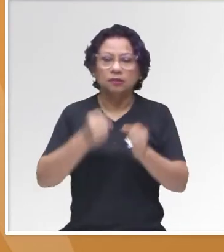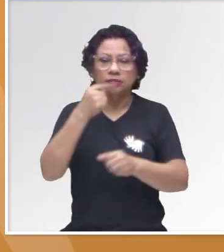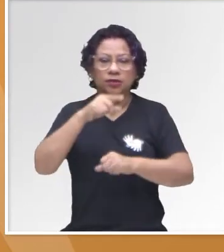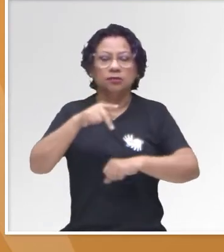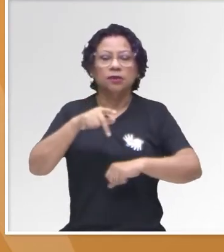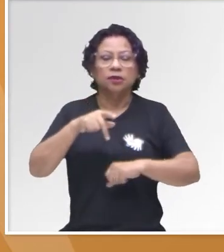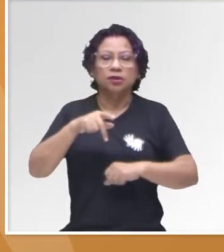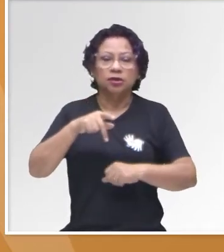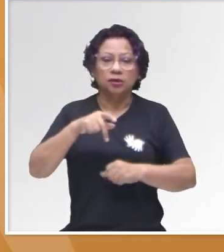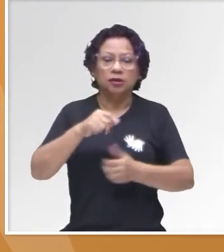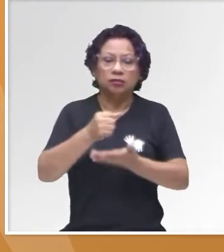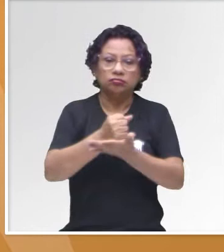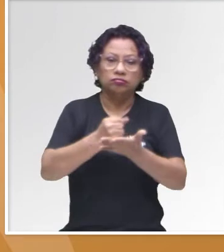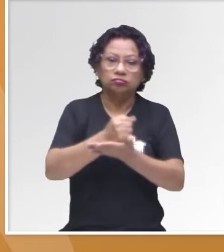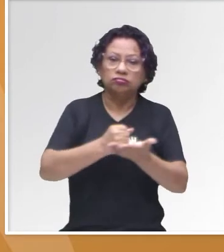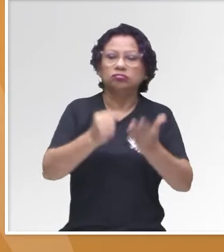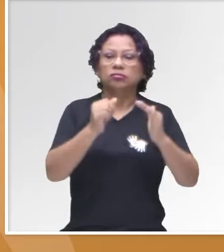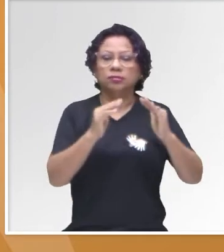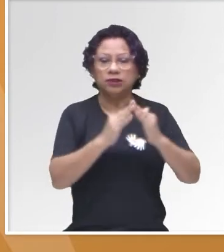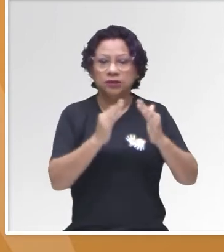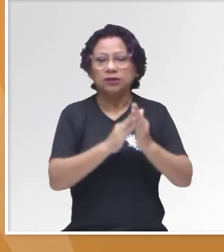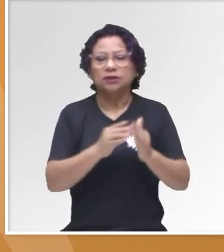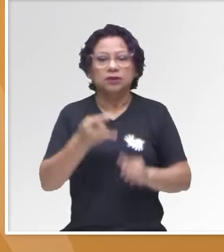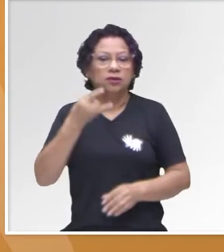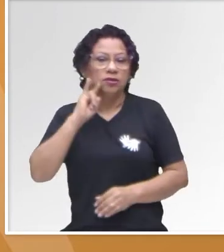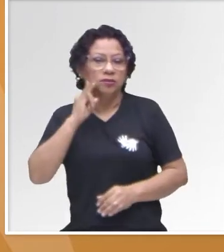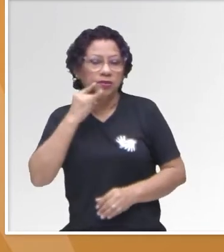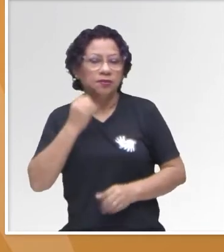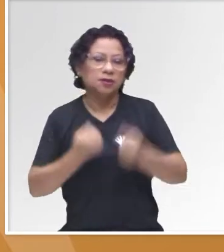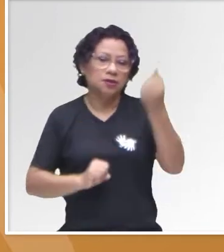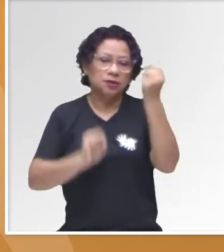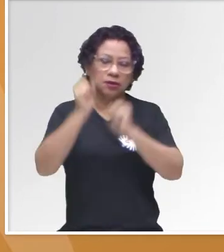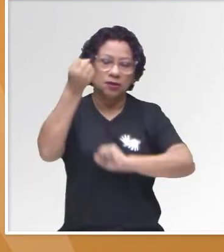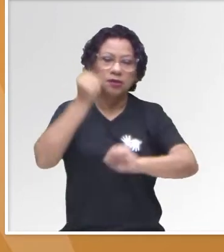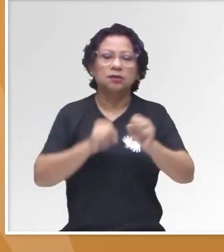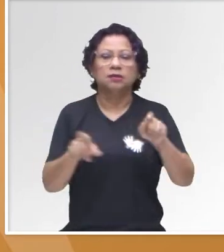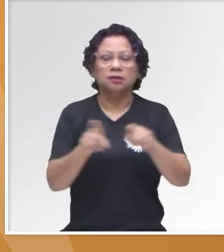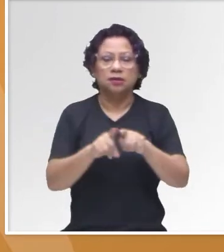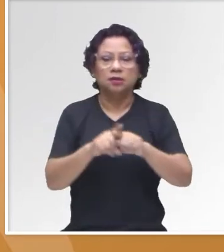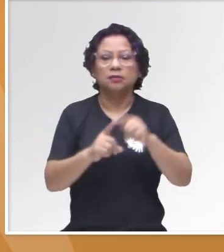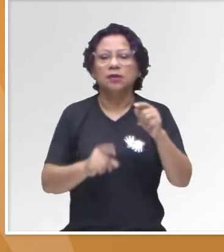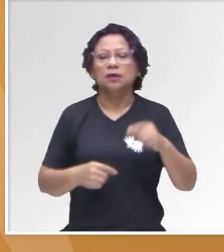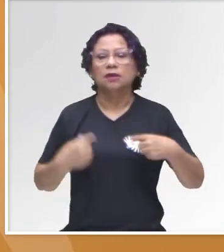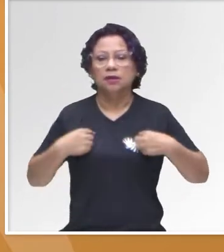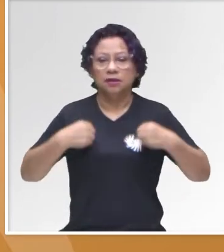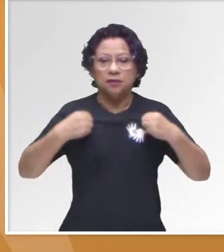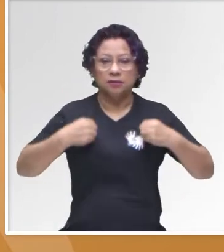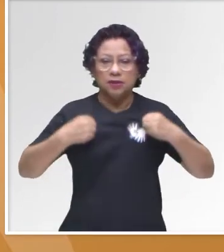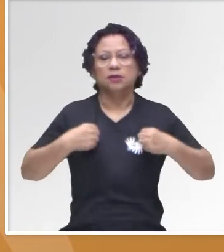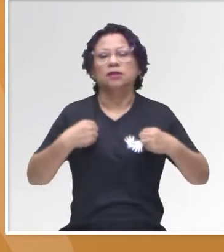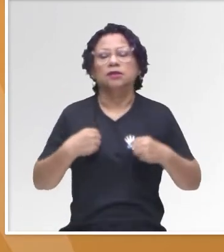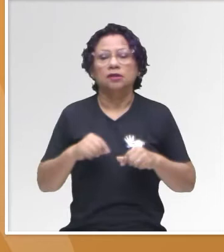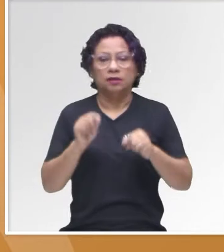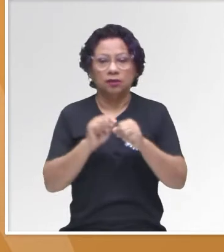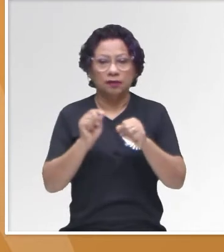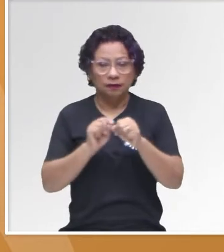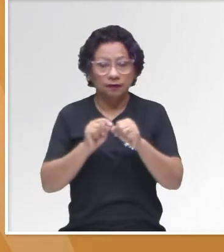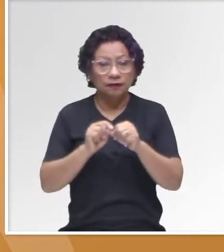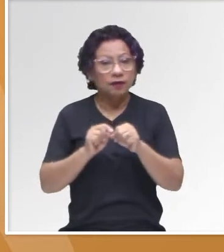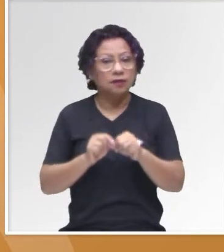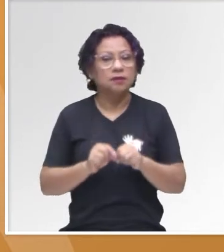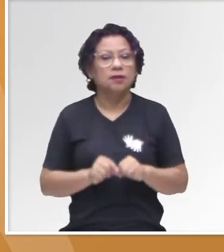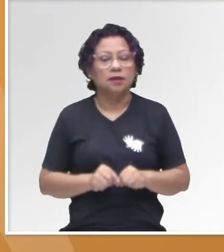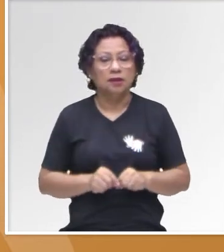a indústria de bebidas, a indústria de vestuário, né, que é aquela que vai fabricar as nossas roupas, os